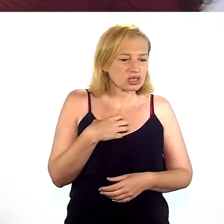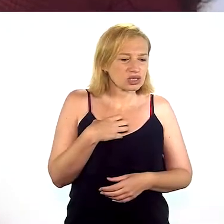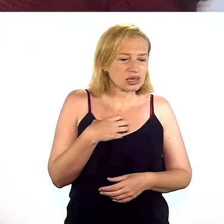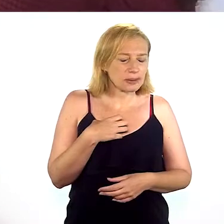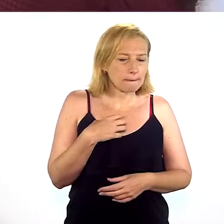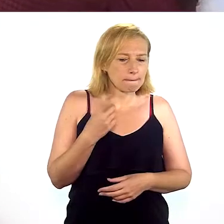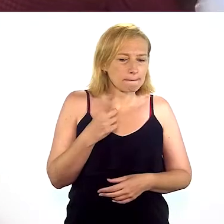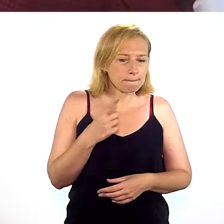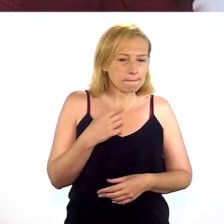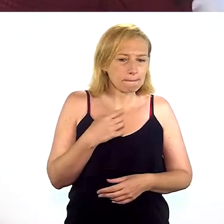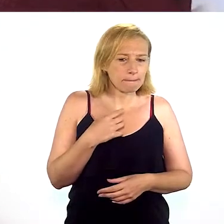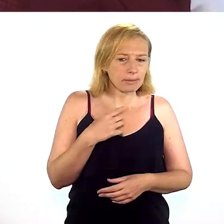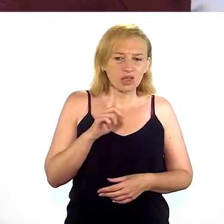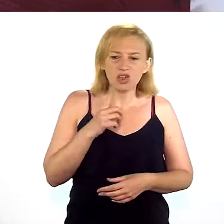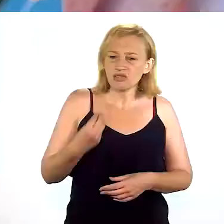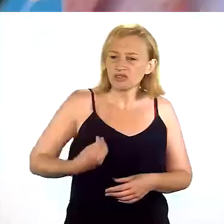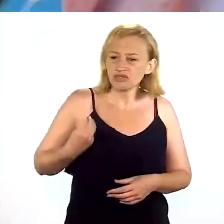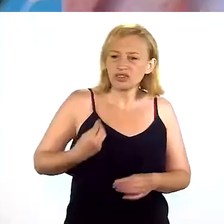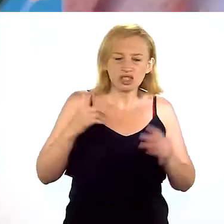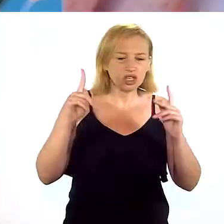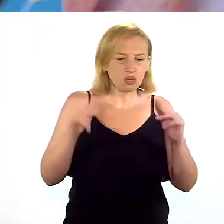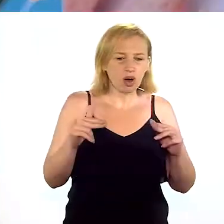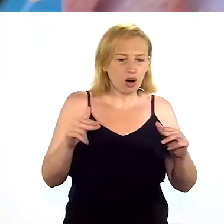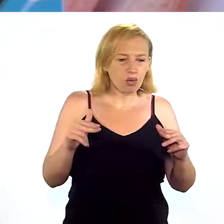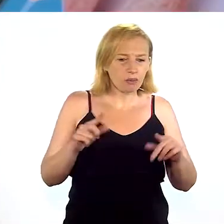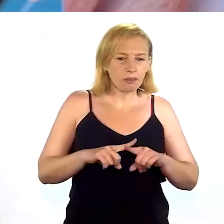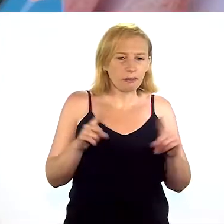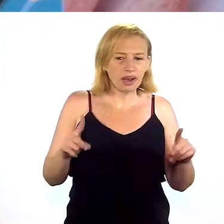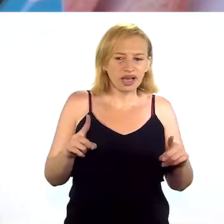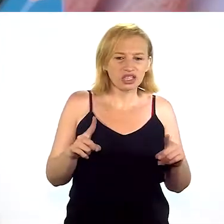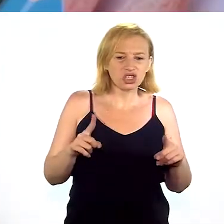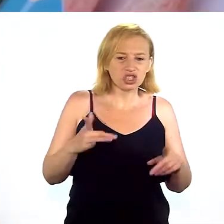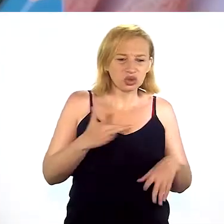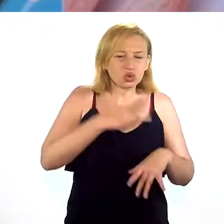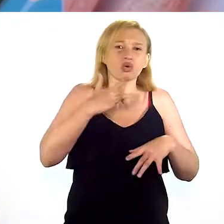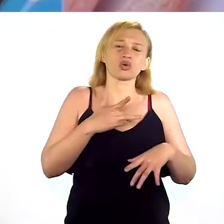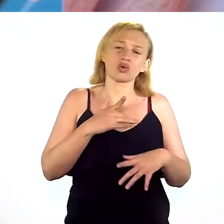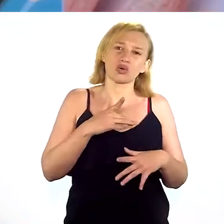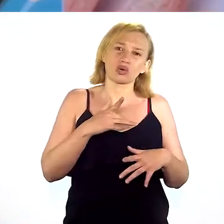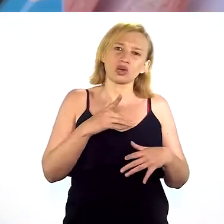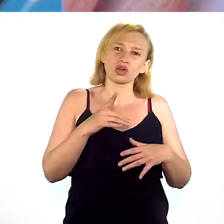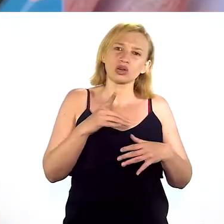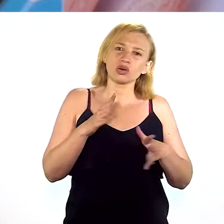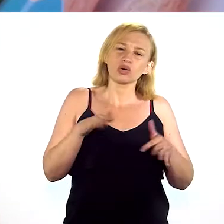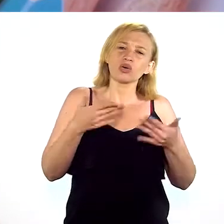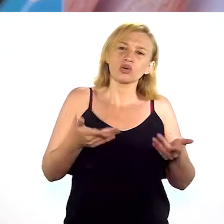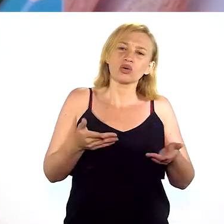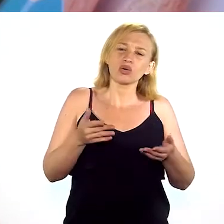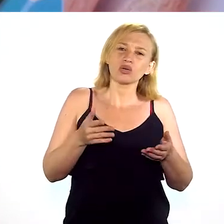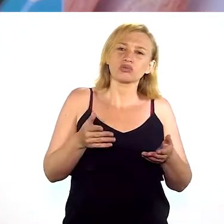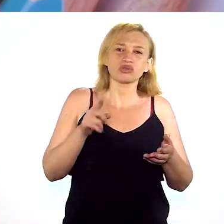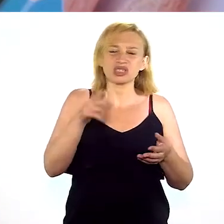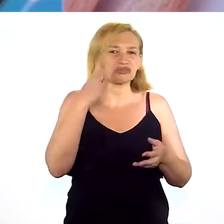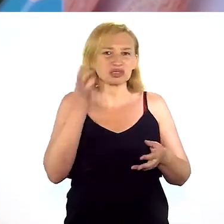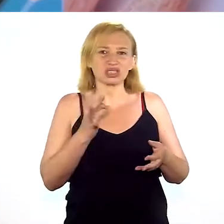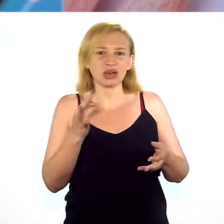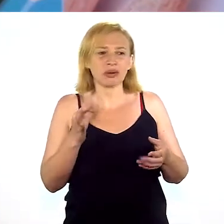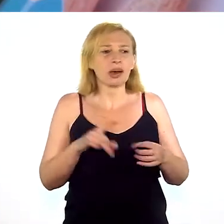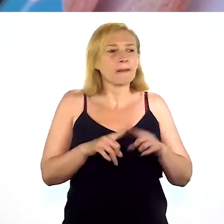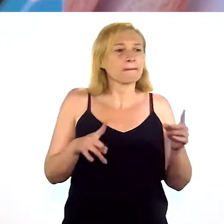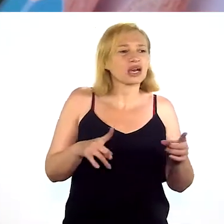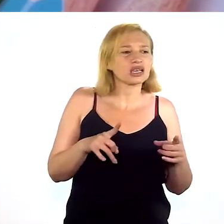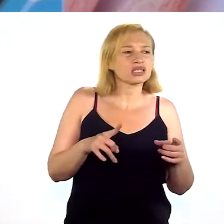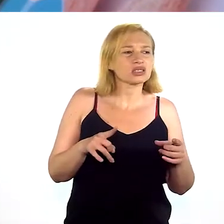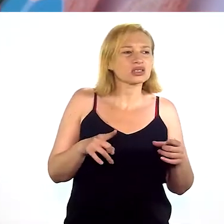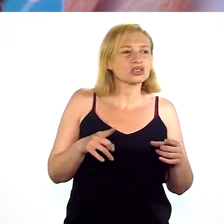sentido, não de você necessariamente ter vivido algo parecido, enfim, mas que tocou em você em algum ponto que de repente você nem